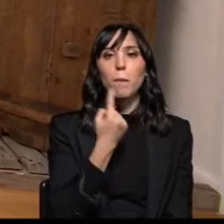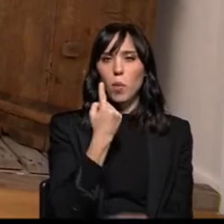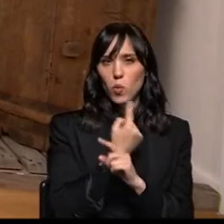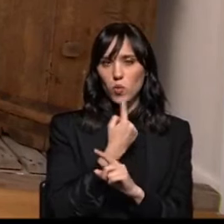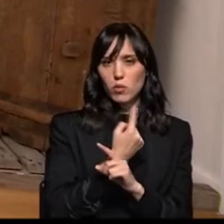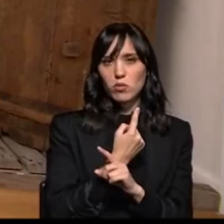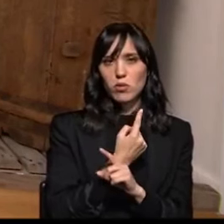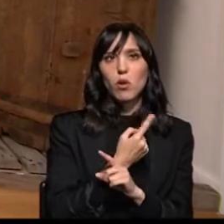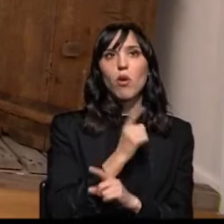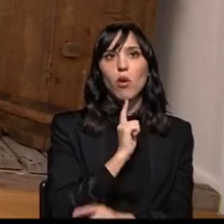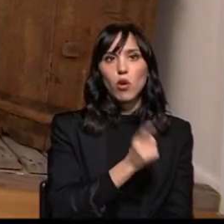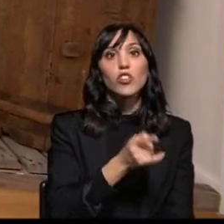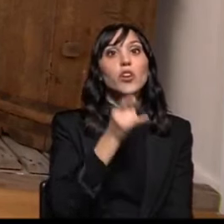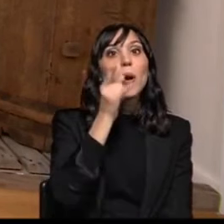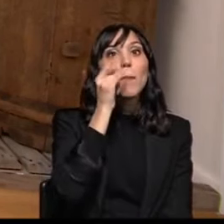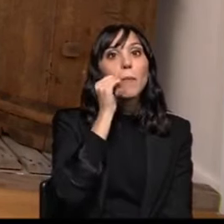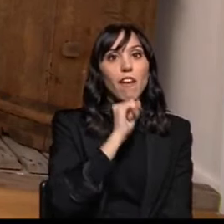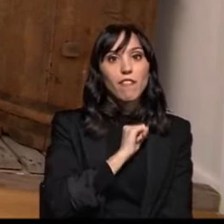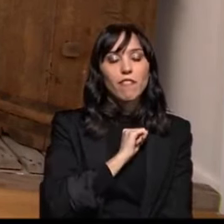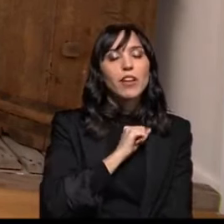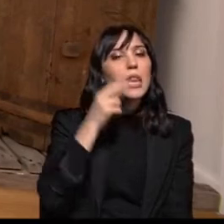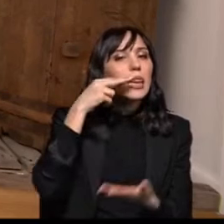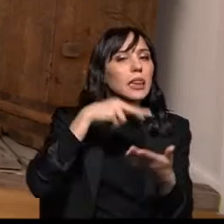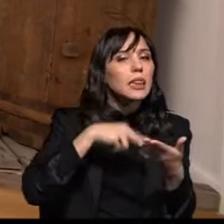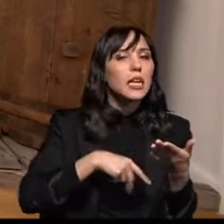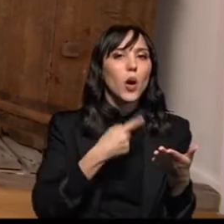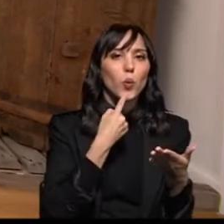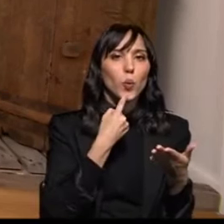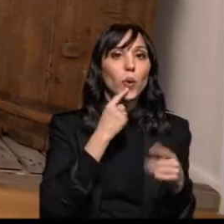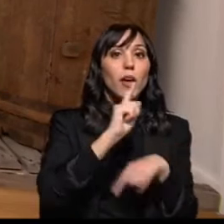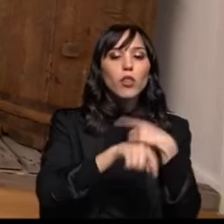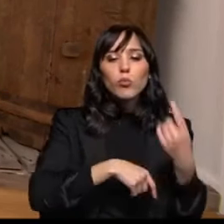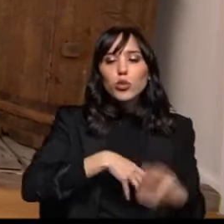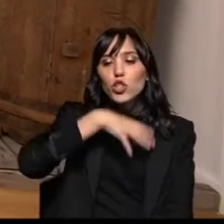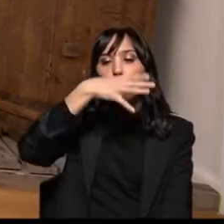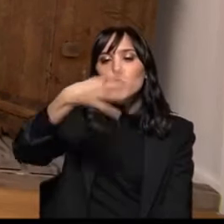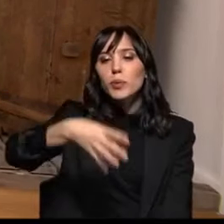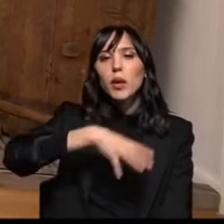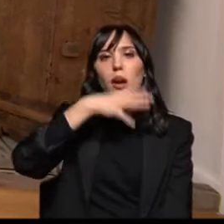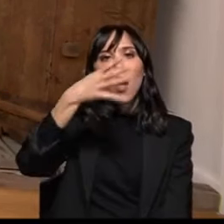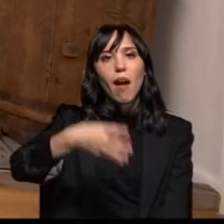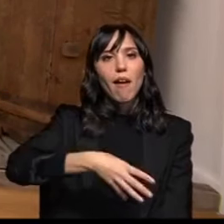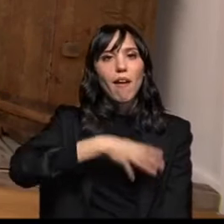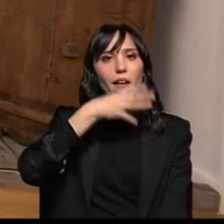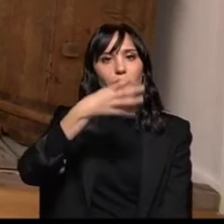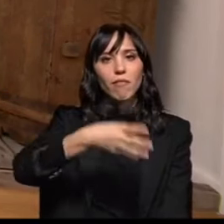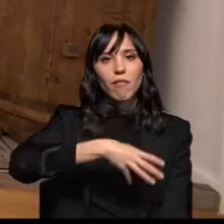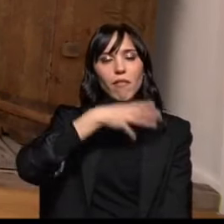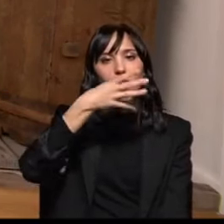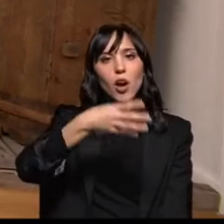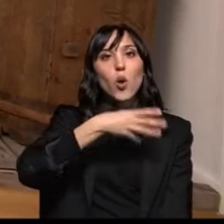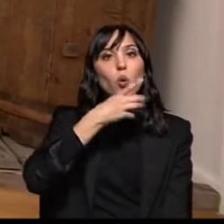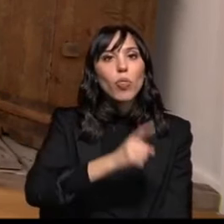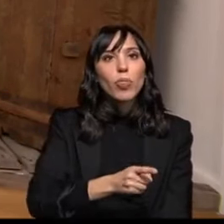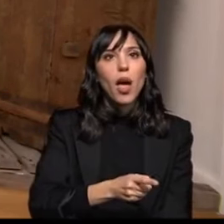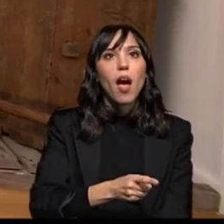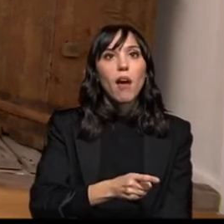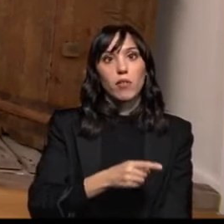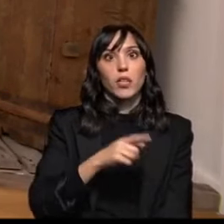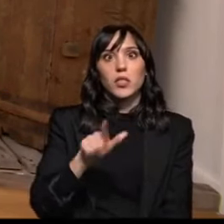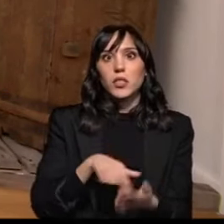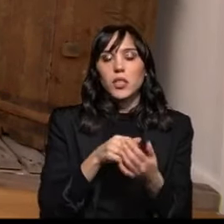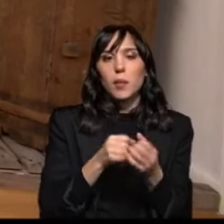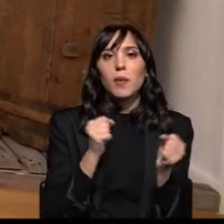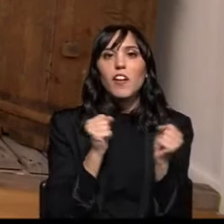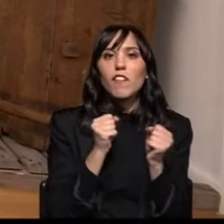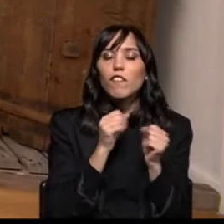Era o meu pai lia muito. E no fim explicava-nos. Okay. contava quando estava em invernos grandes, dois, três